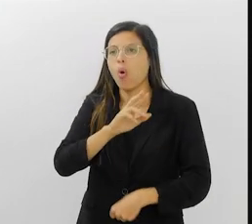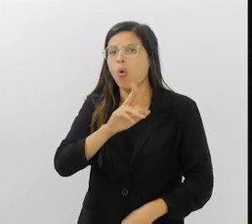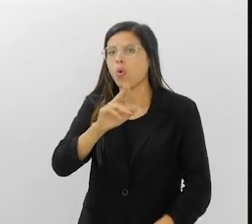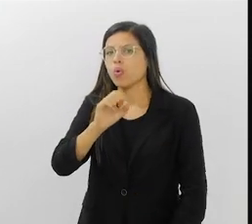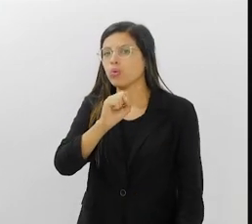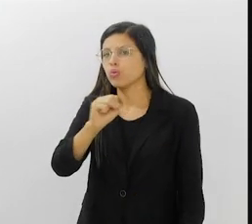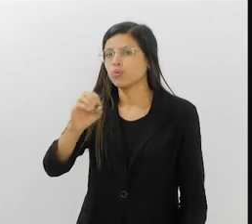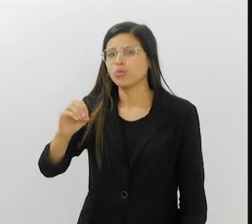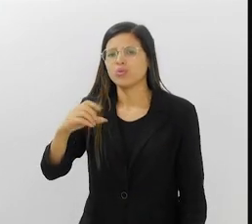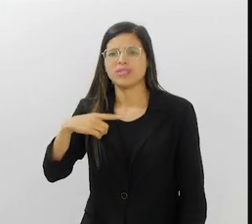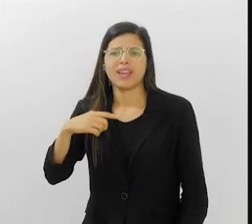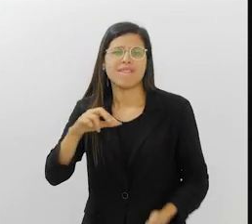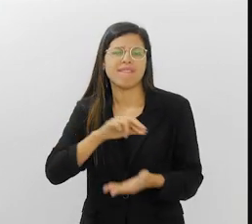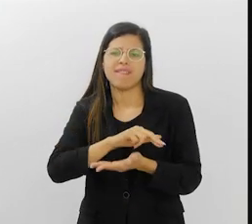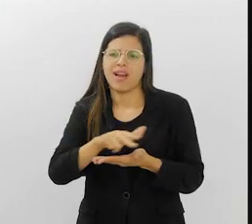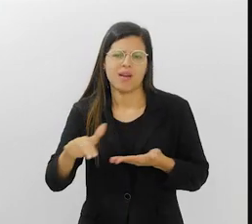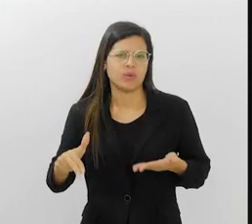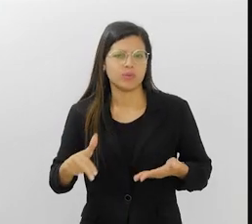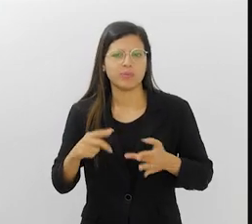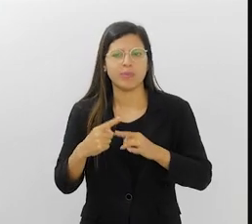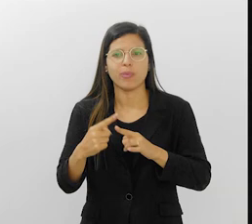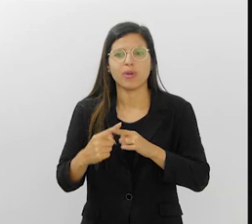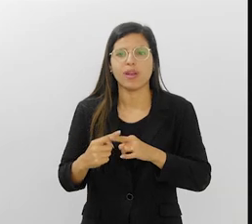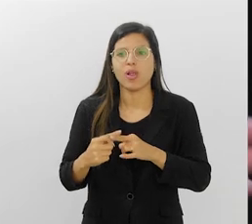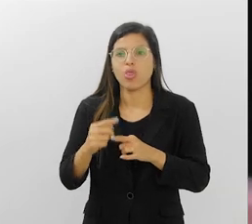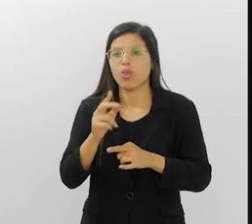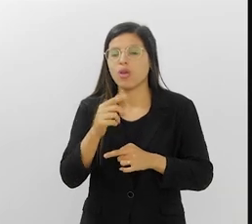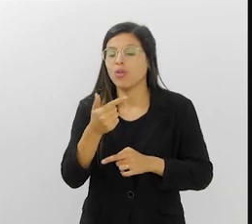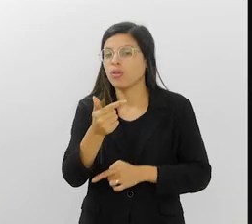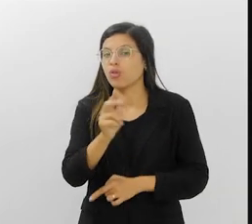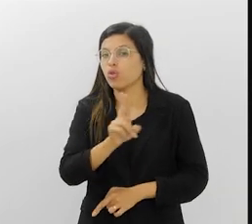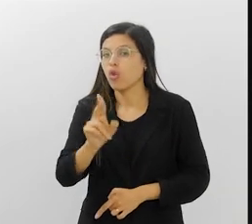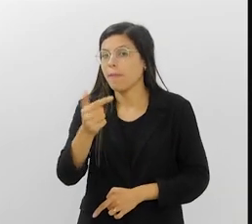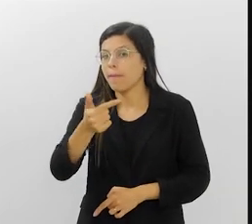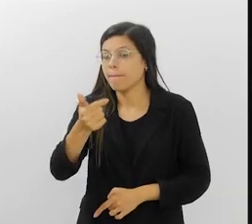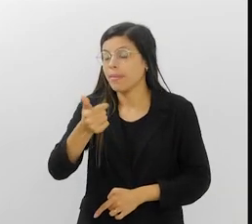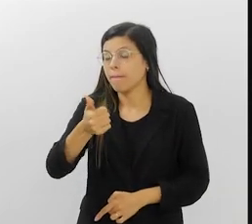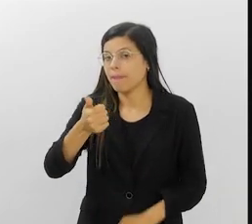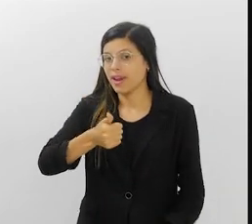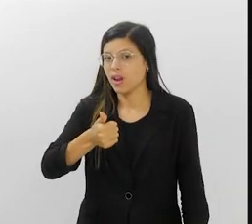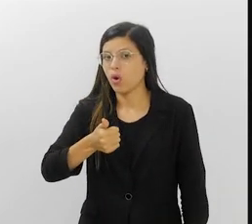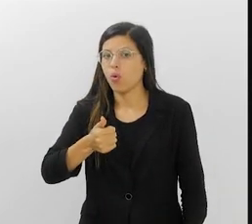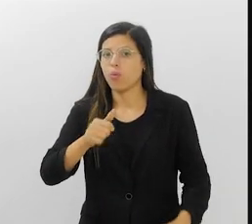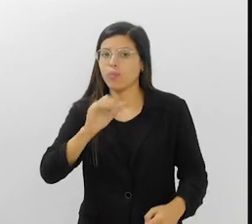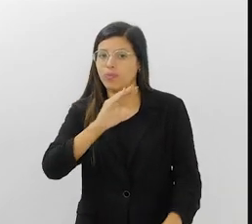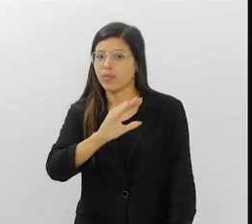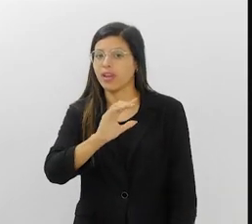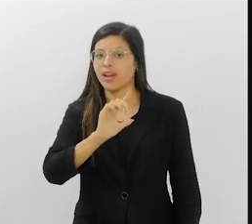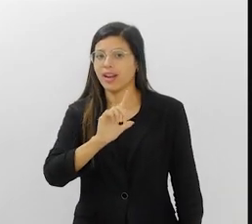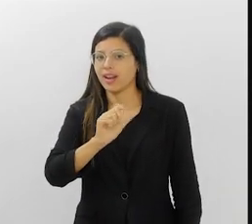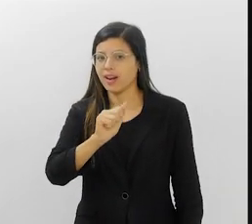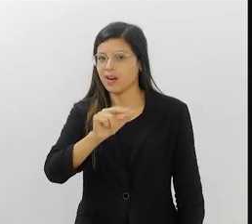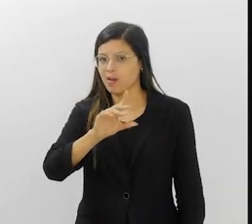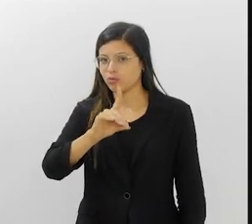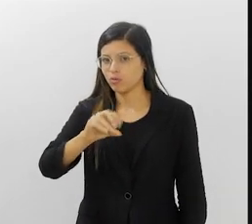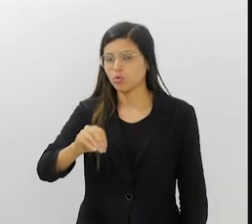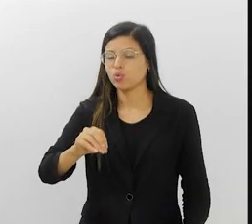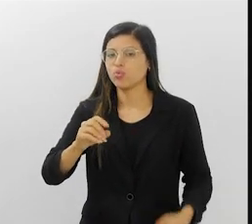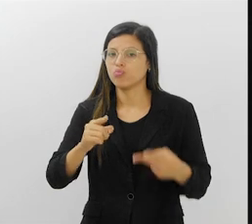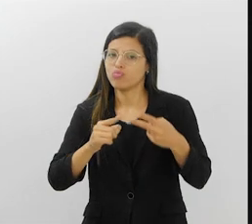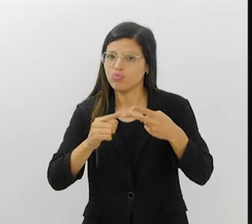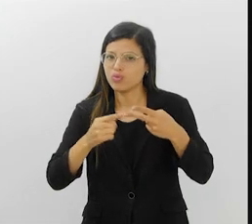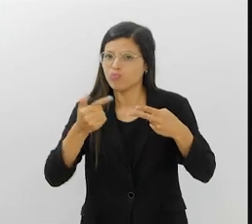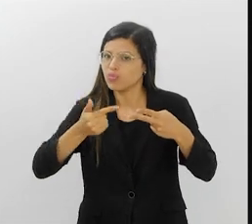Russo vai ter um monte. Por que você não pega o seu primeiro nome? Qual é o seu primeiro nome? Eu falei, Cláudio. Bota Cláudio Russo, é legal,